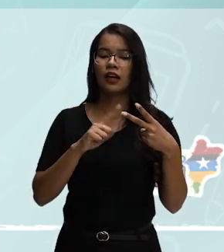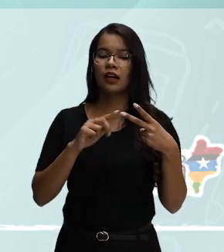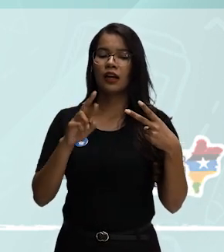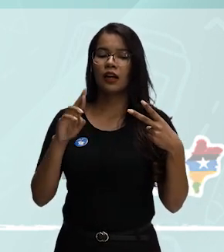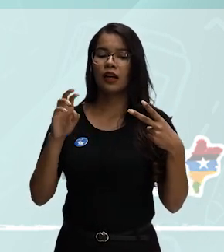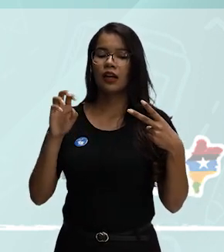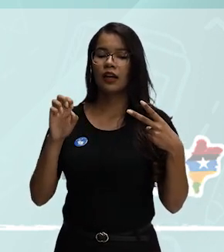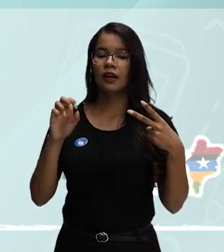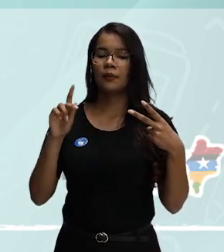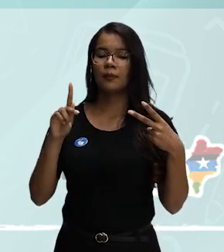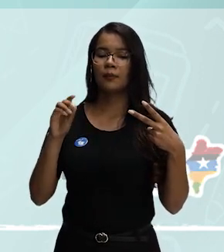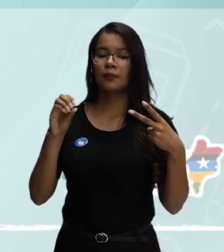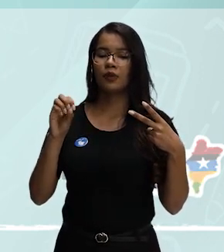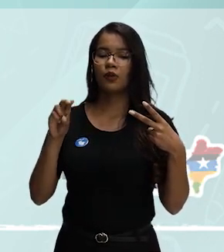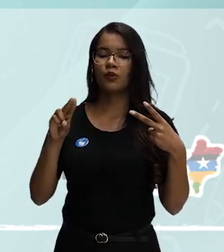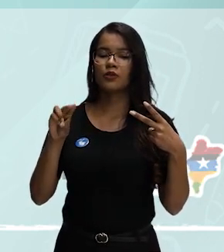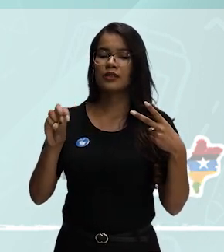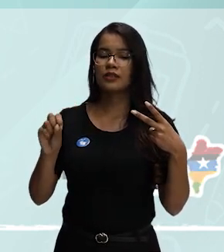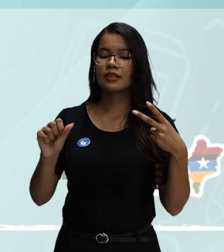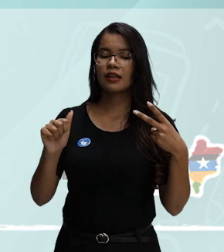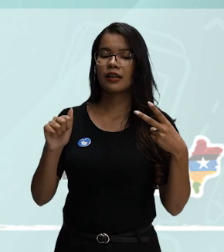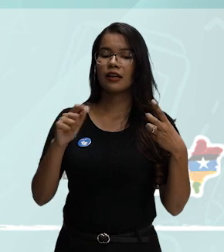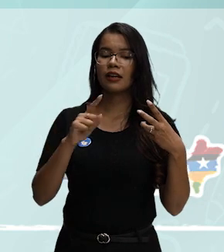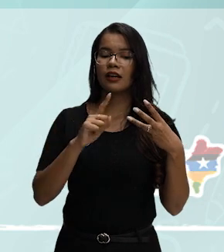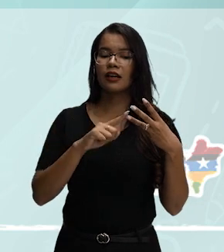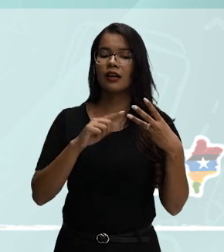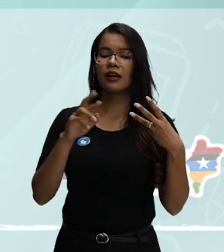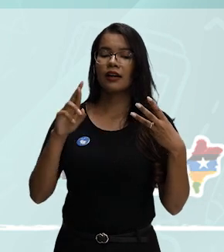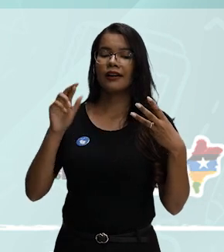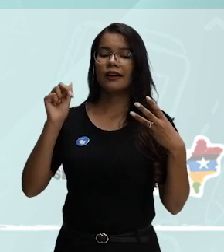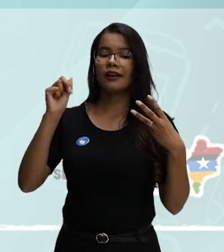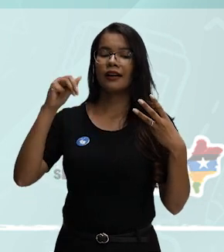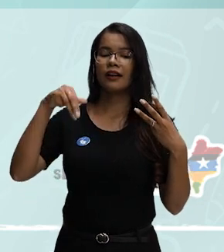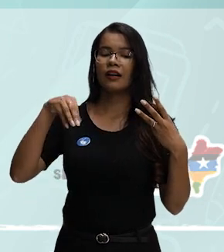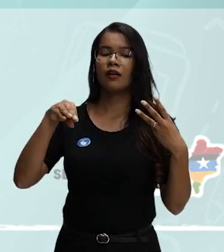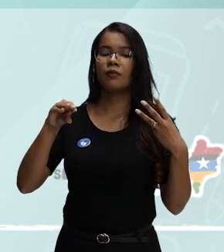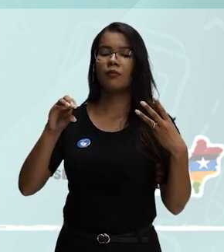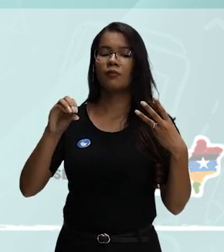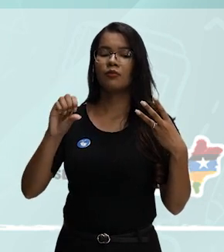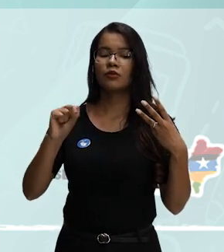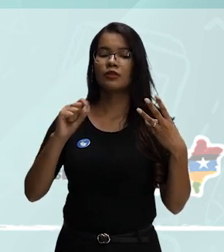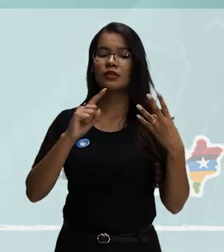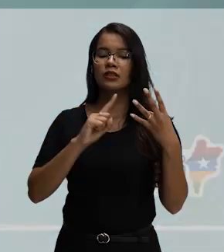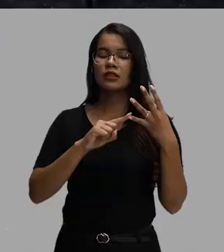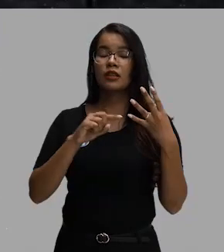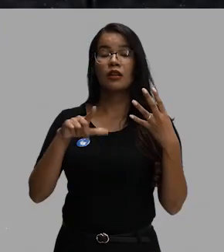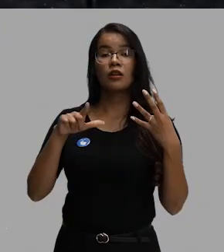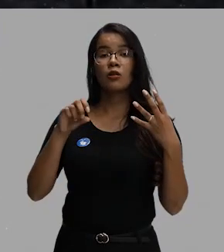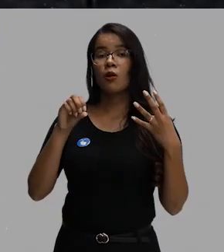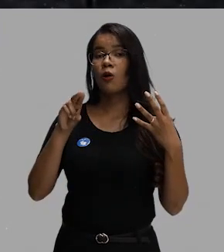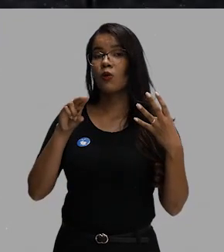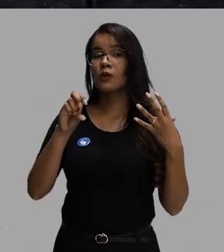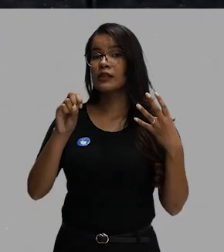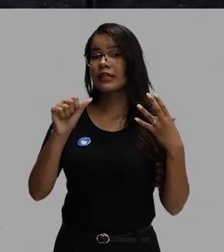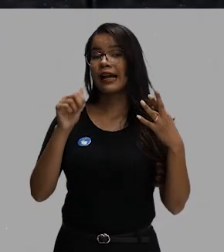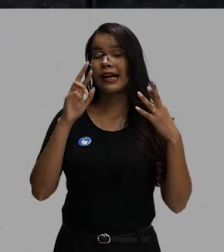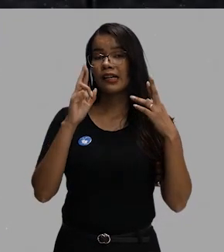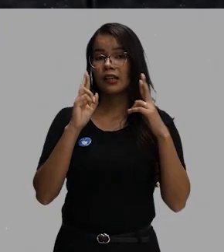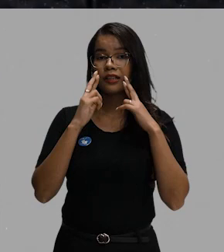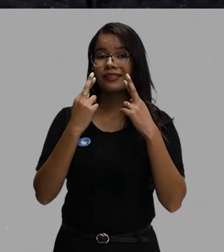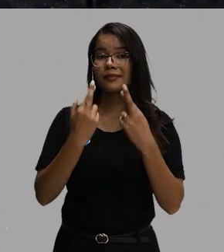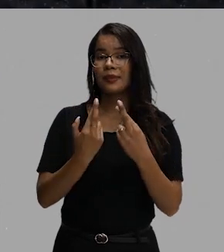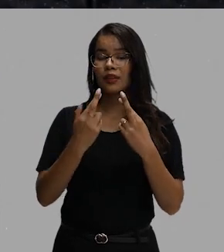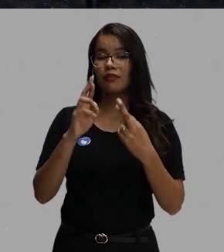nesse poema, não existe aquela questão de respeito à rima, porque o romantismo traz essa quebra